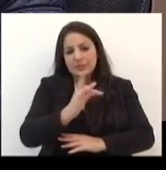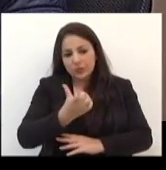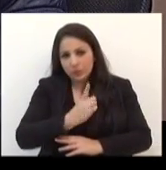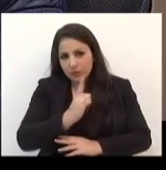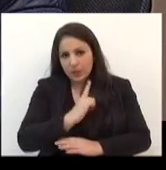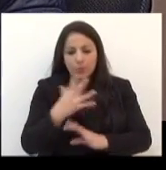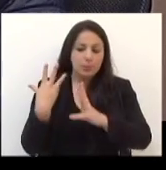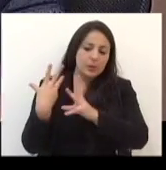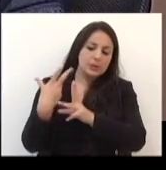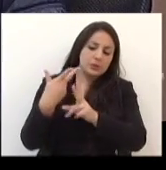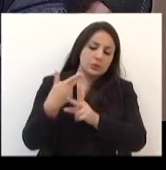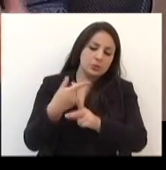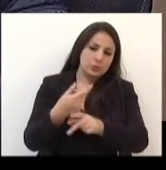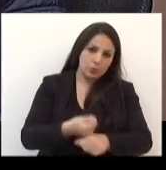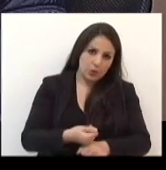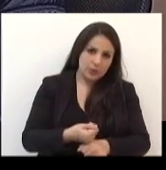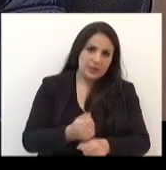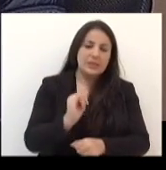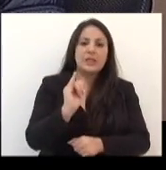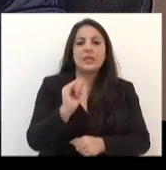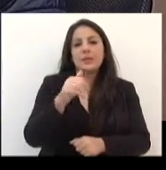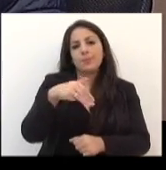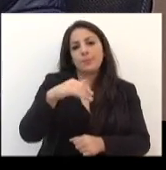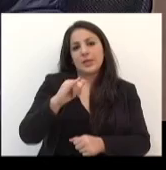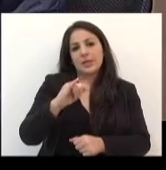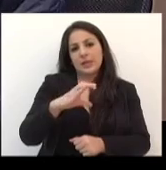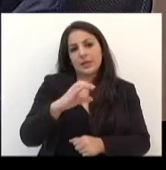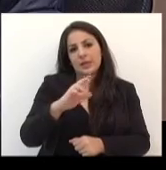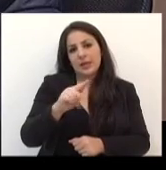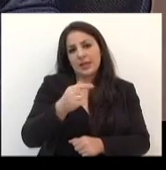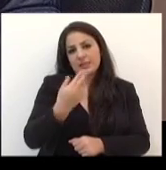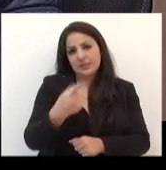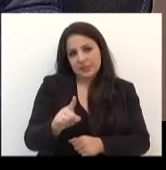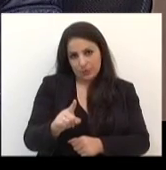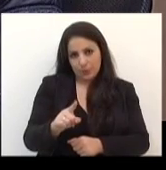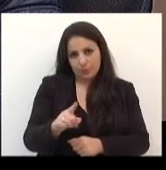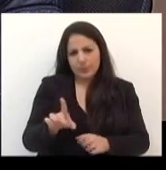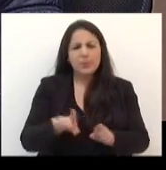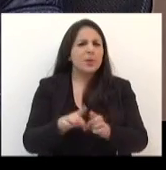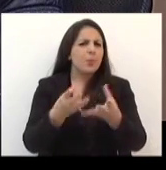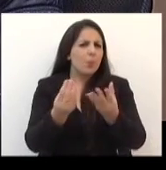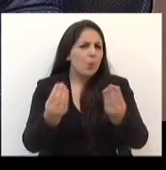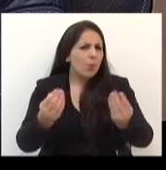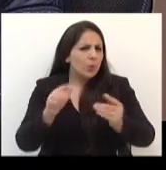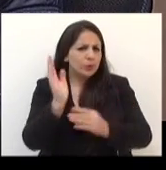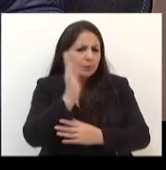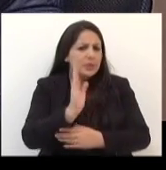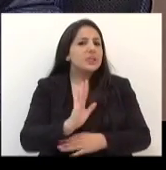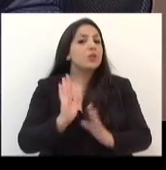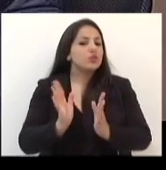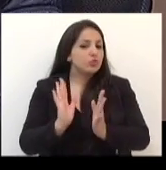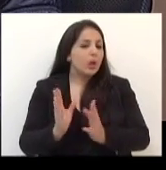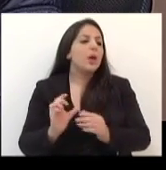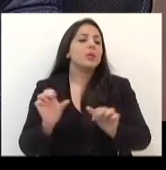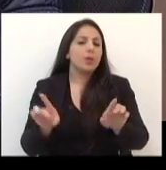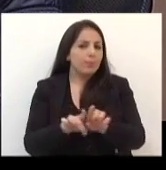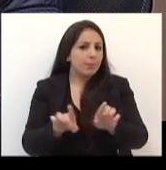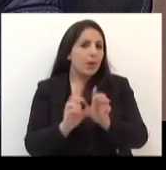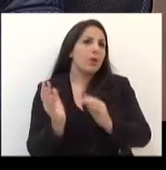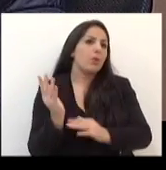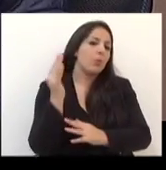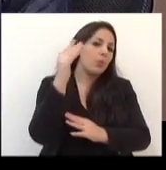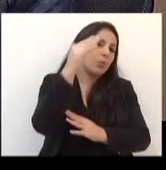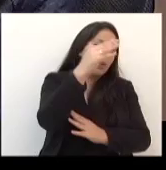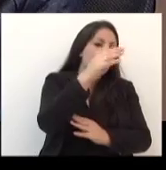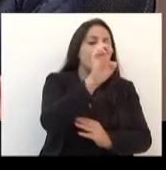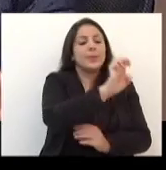de migrações, não só os que vieram, mas muitos brasileiros estiveram, então, em outros países da Europa para